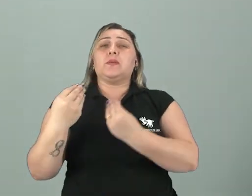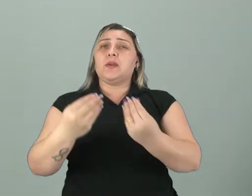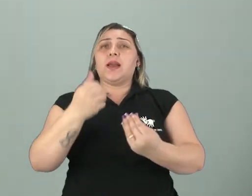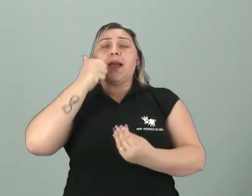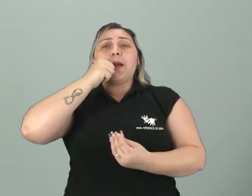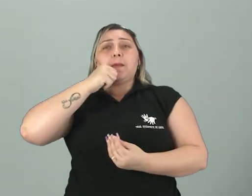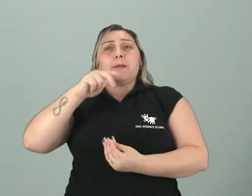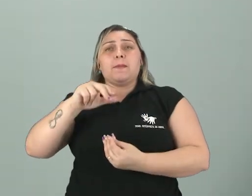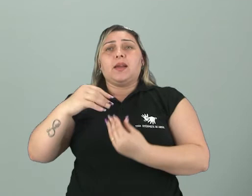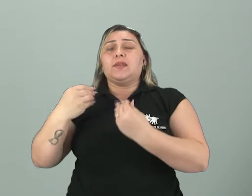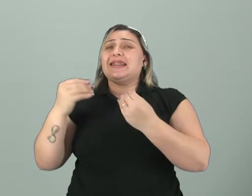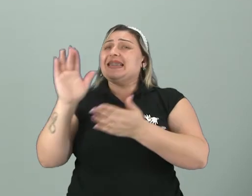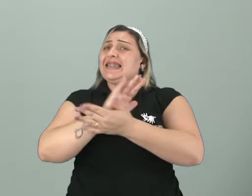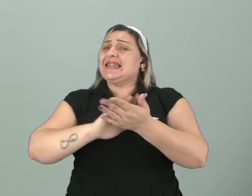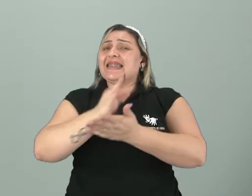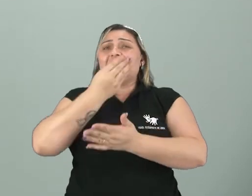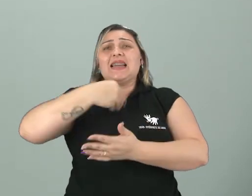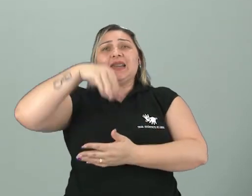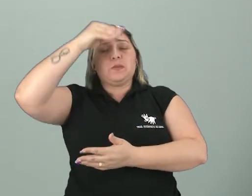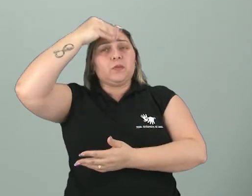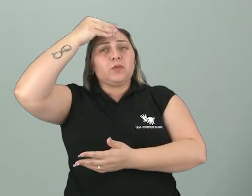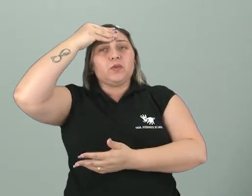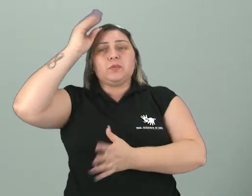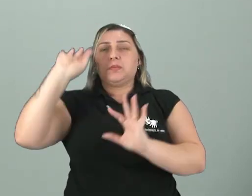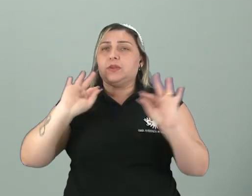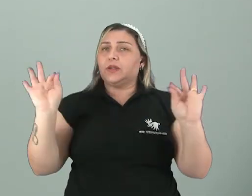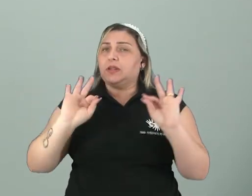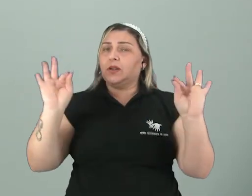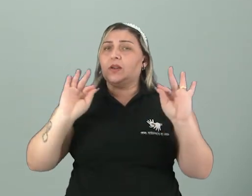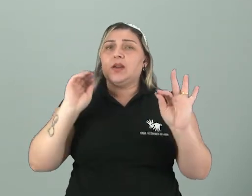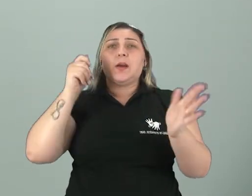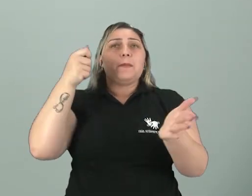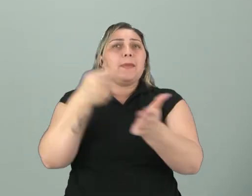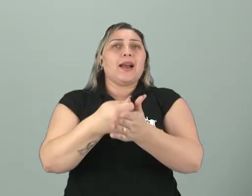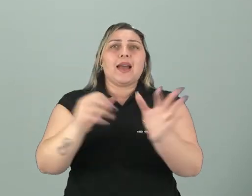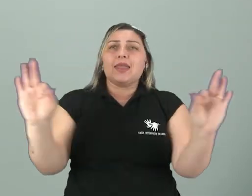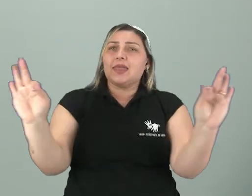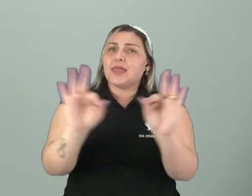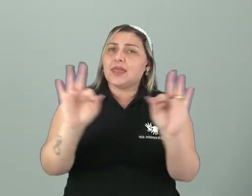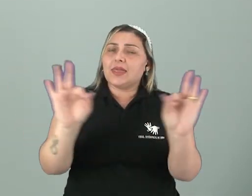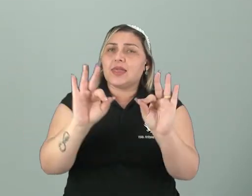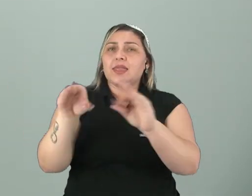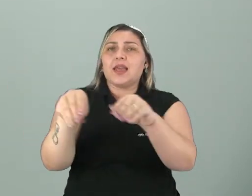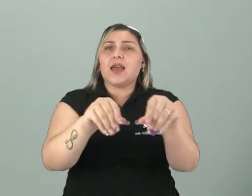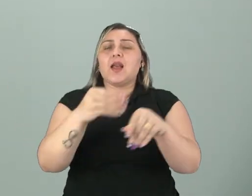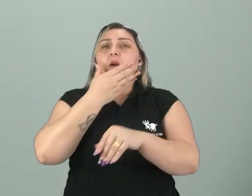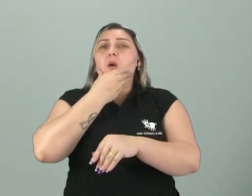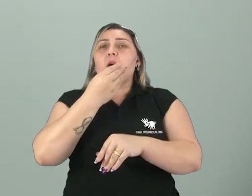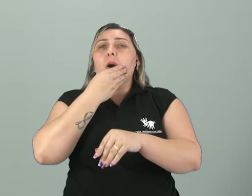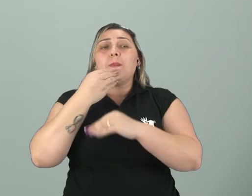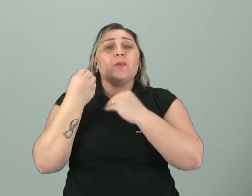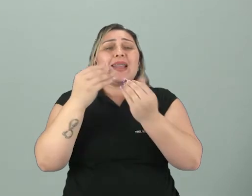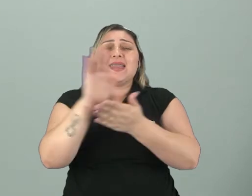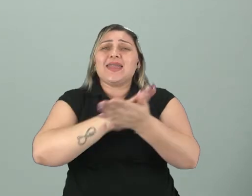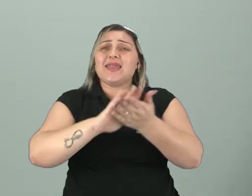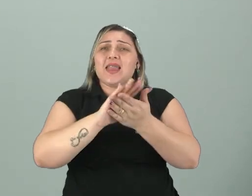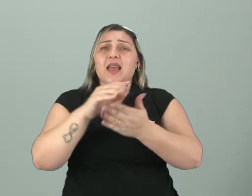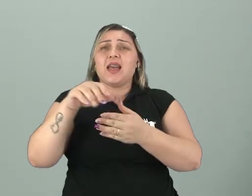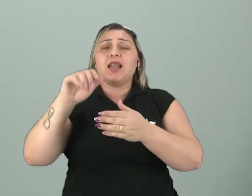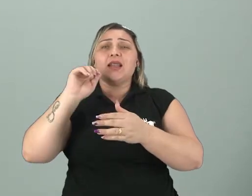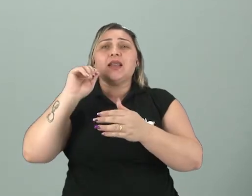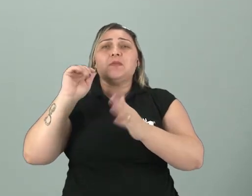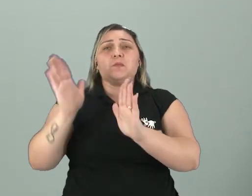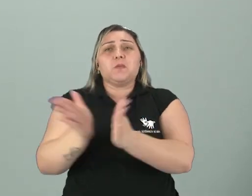para a irmã, não vai deixar nada para o sobrinho, não vai pagar a conta do padeiro e nada vai dar aos pobres. Esse